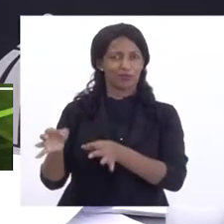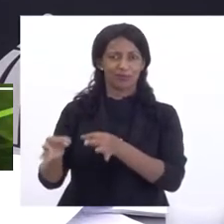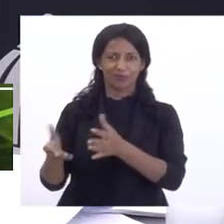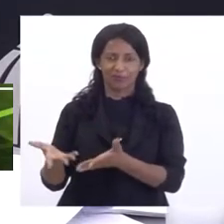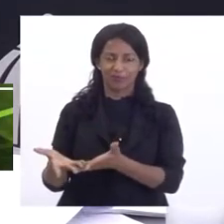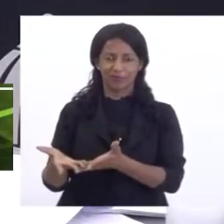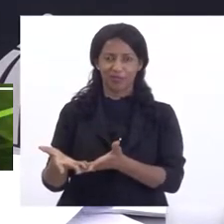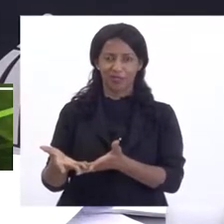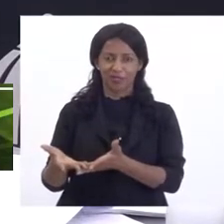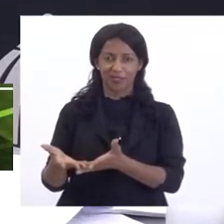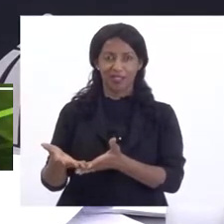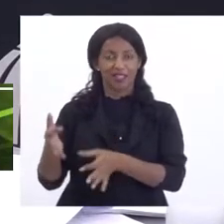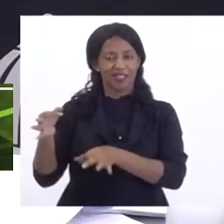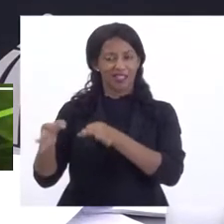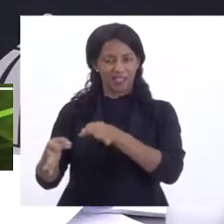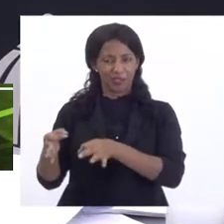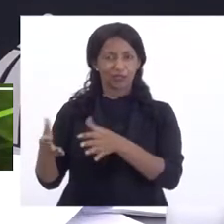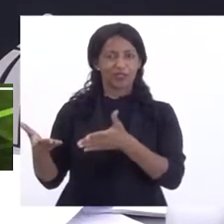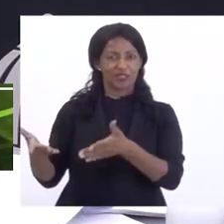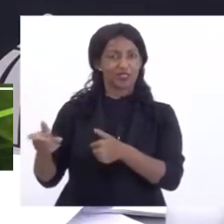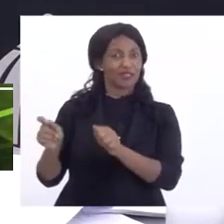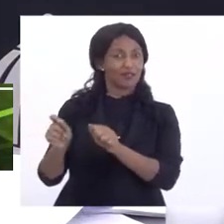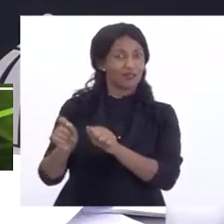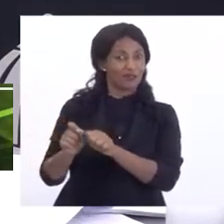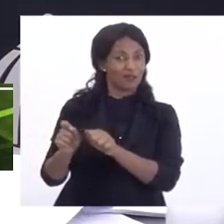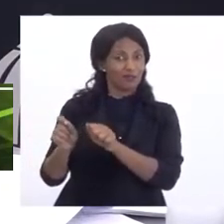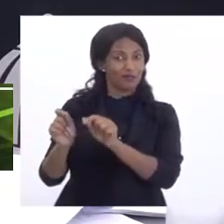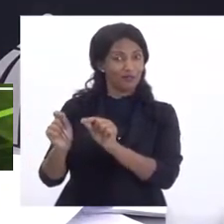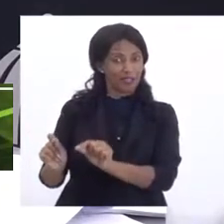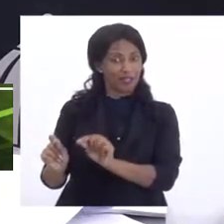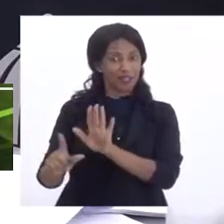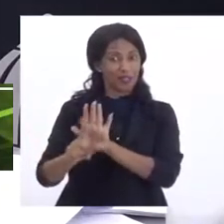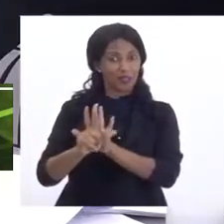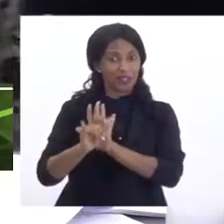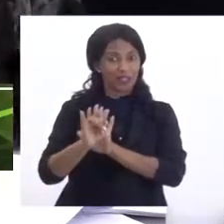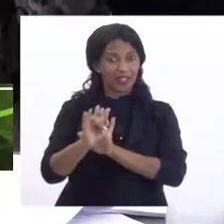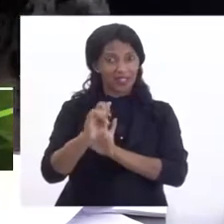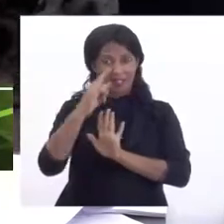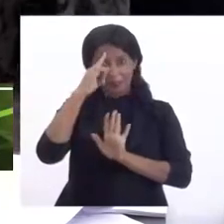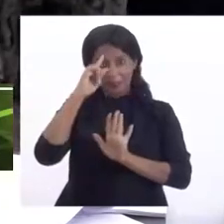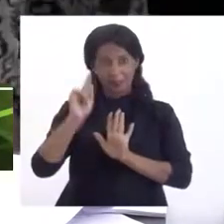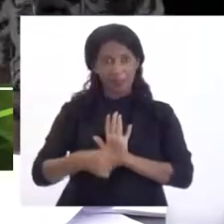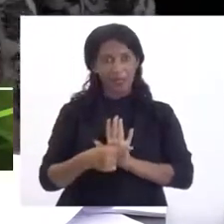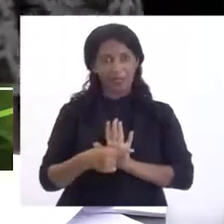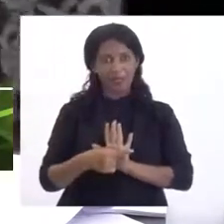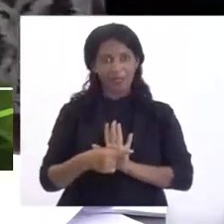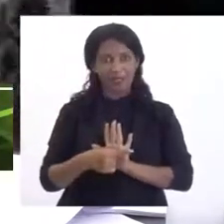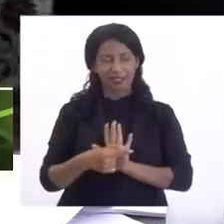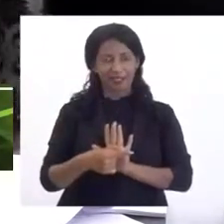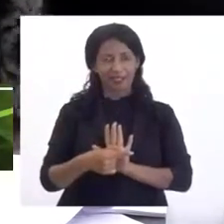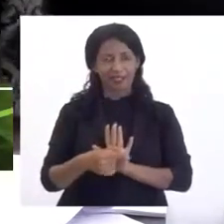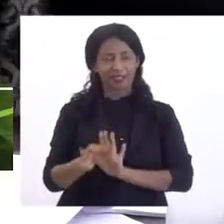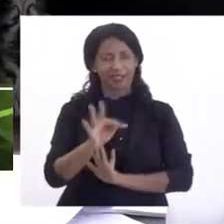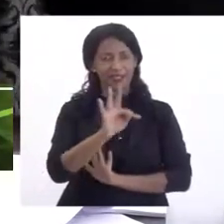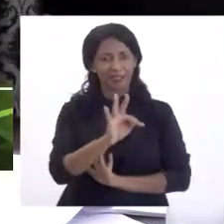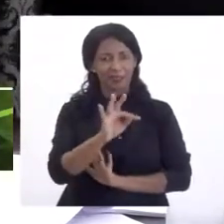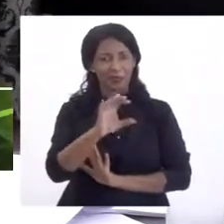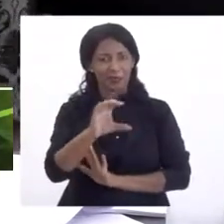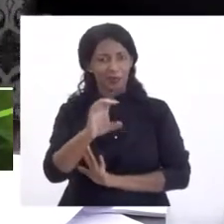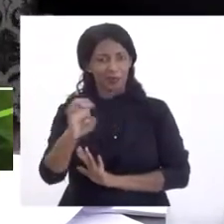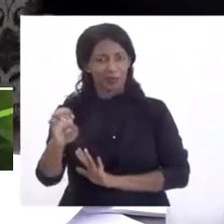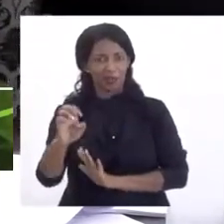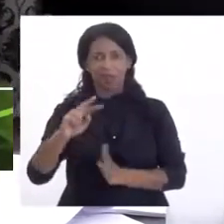O tribunal fez aquilo que a lei determina, Tribunal de Contas